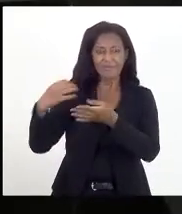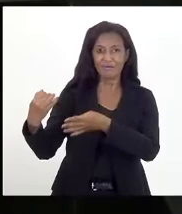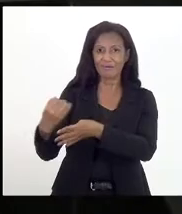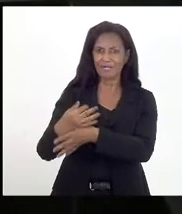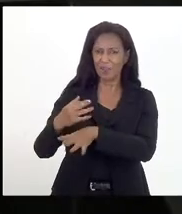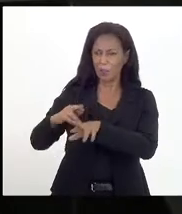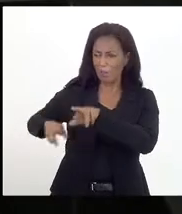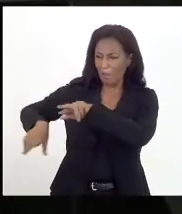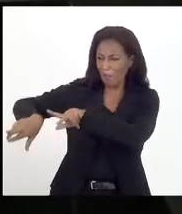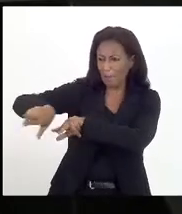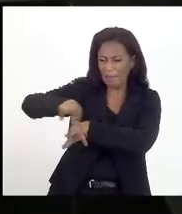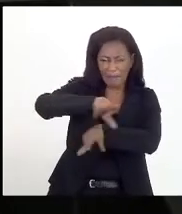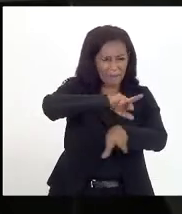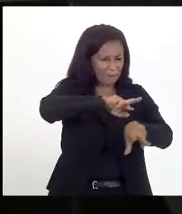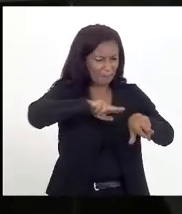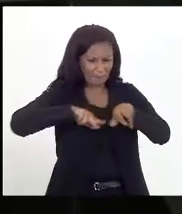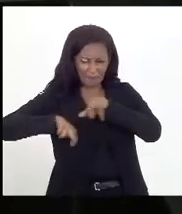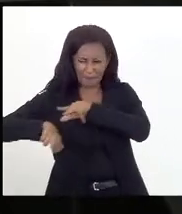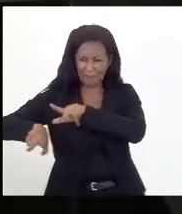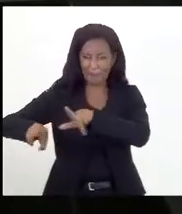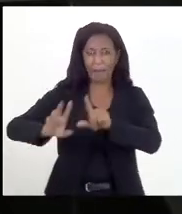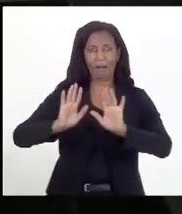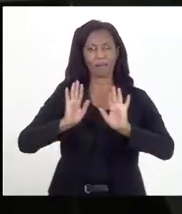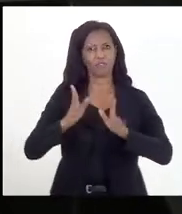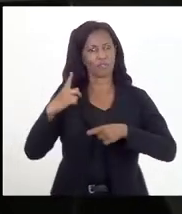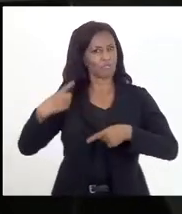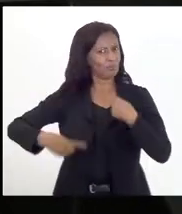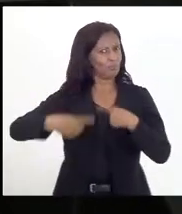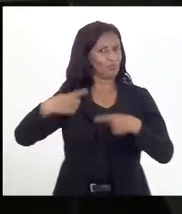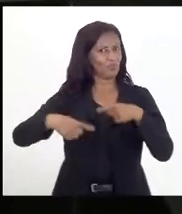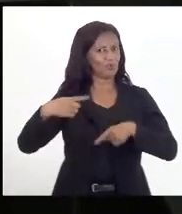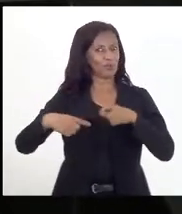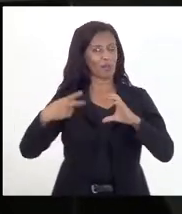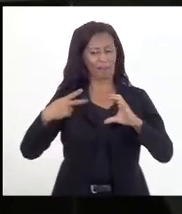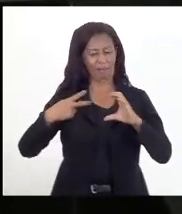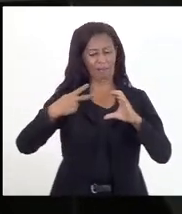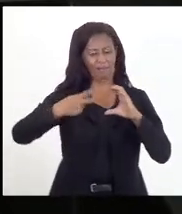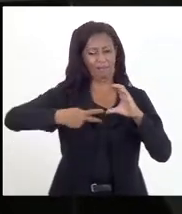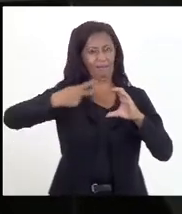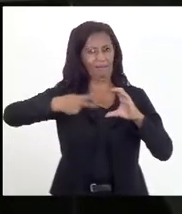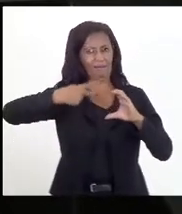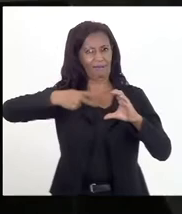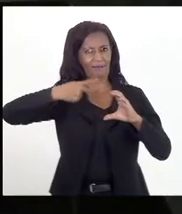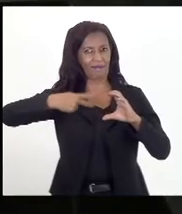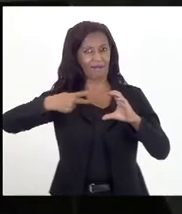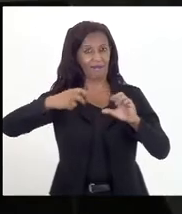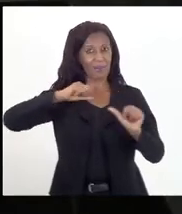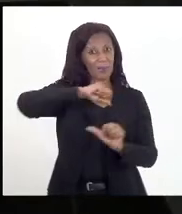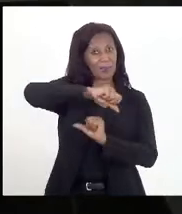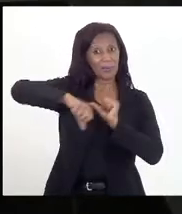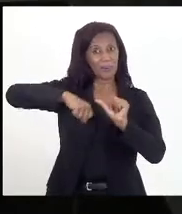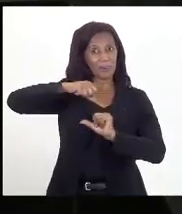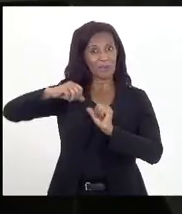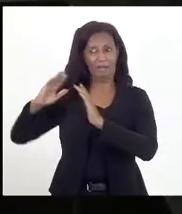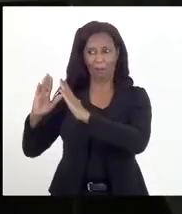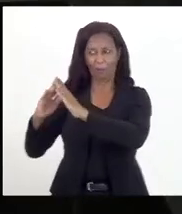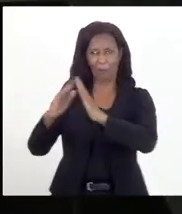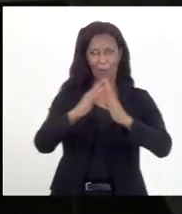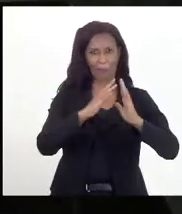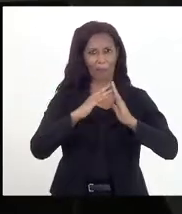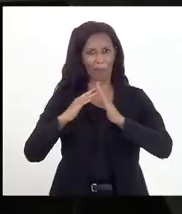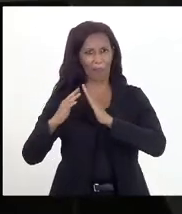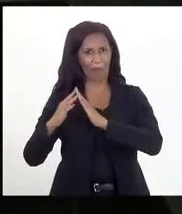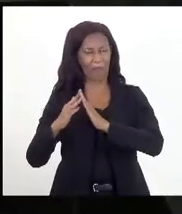além das discussões na câmara de se tornar Residencial ele é em mercado